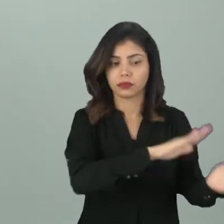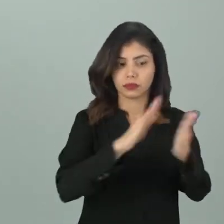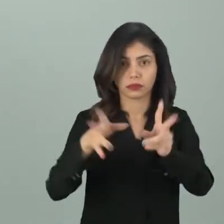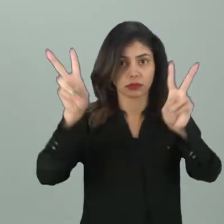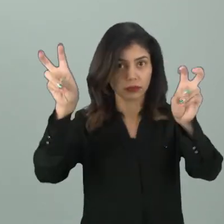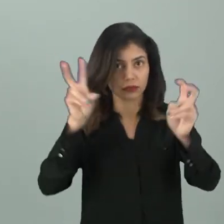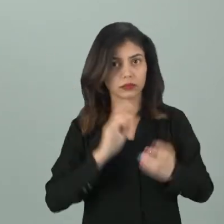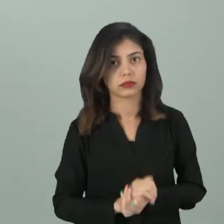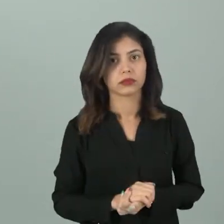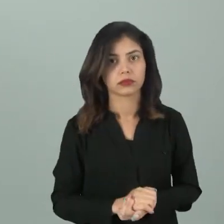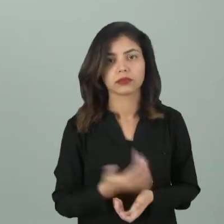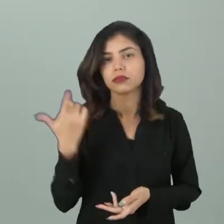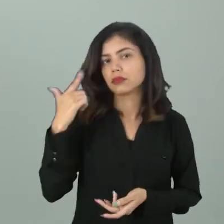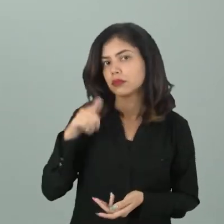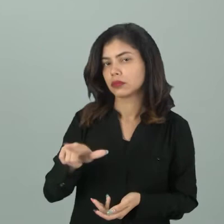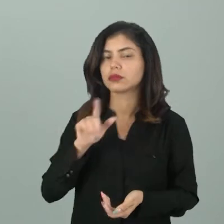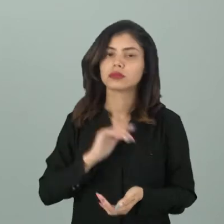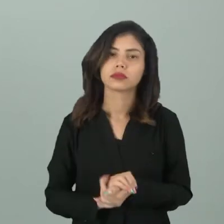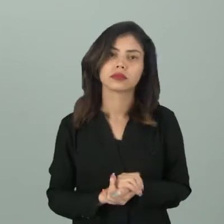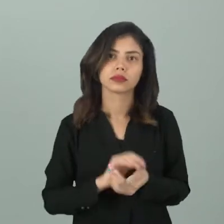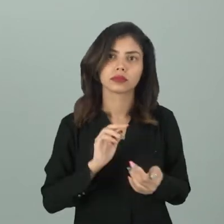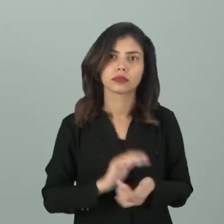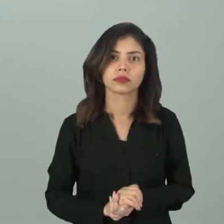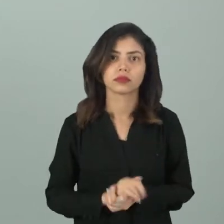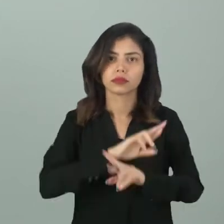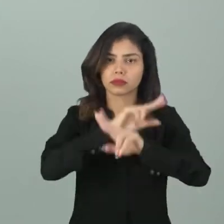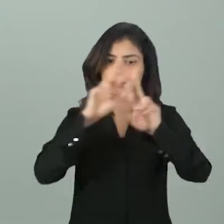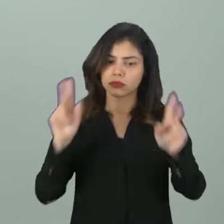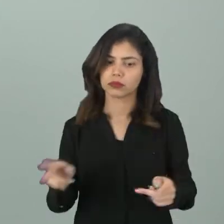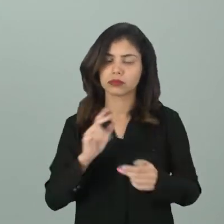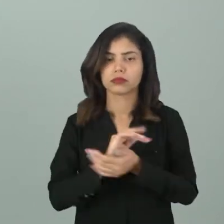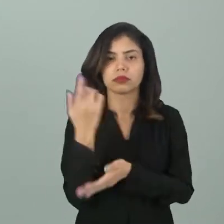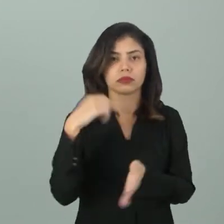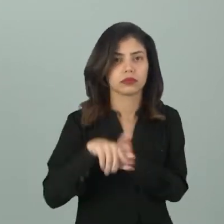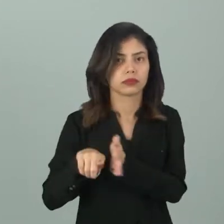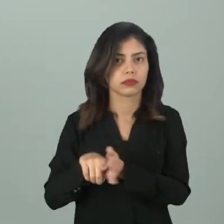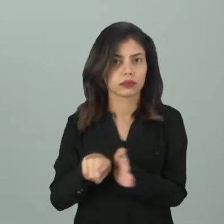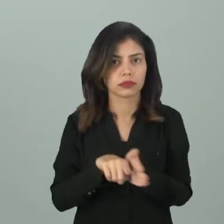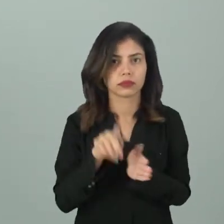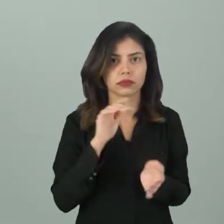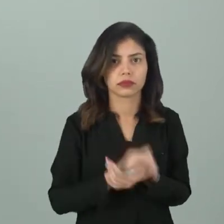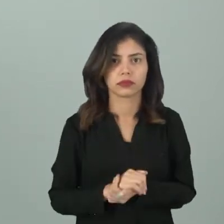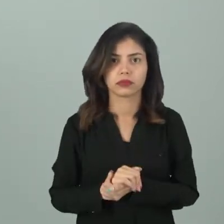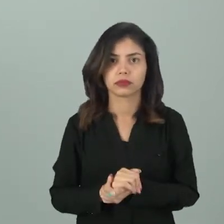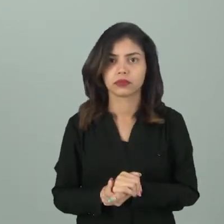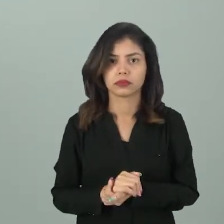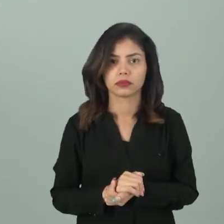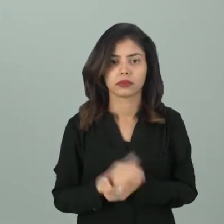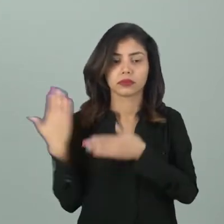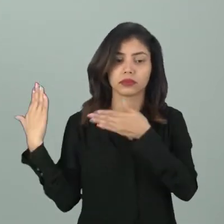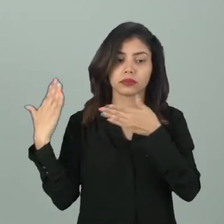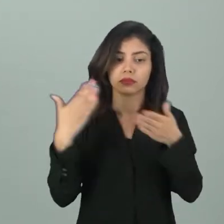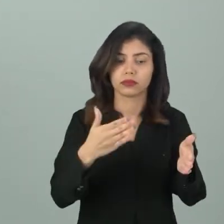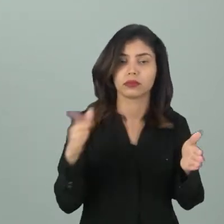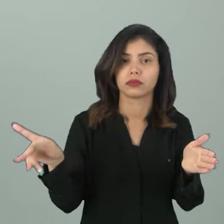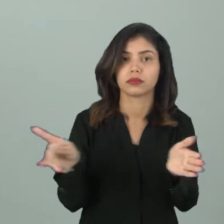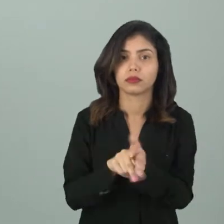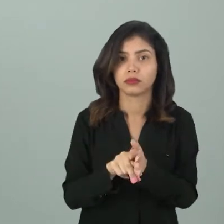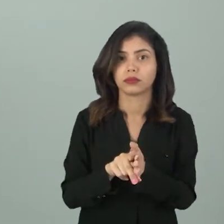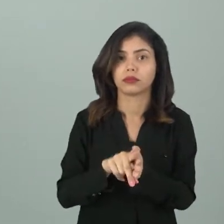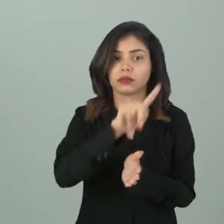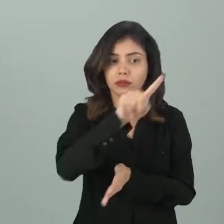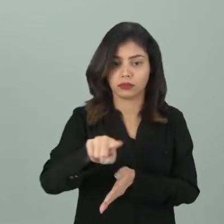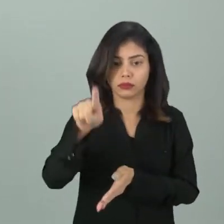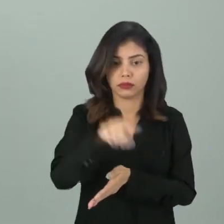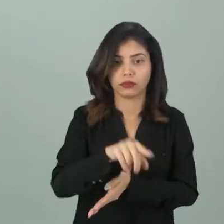temática, você consiga desdobrar várias outras perguntas sendo elas objetivas ou